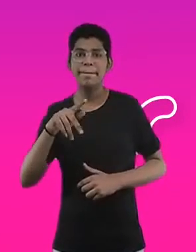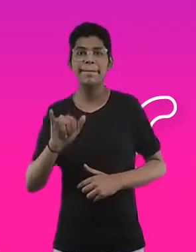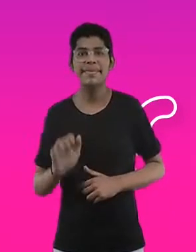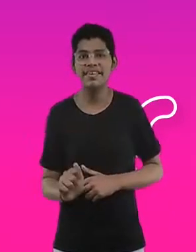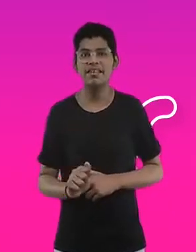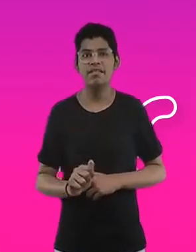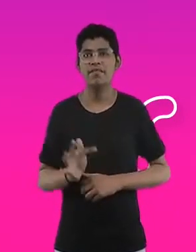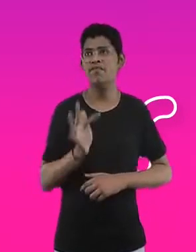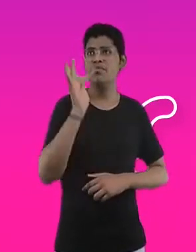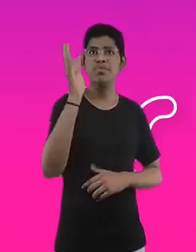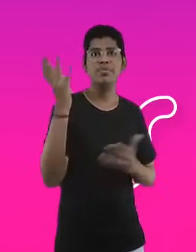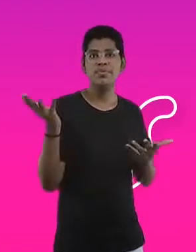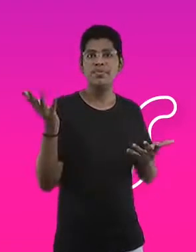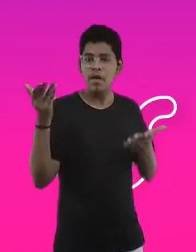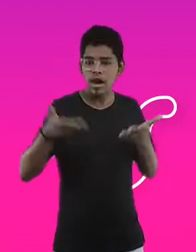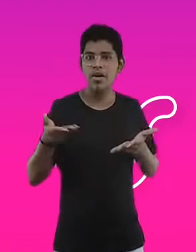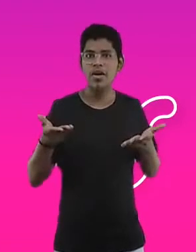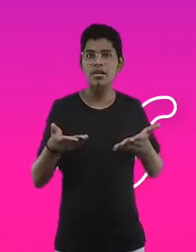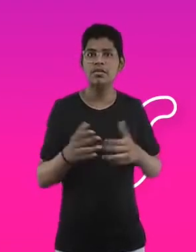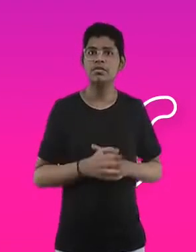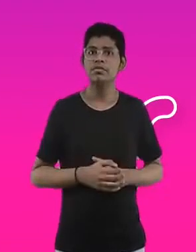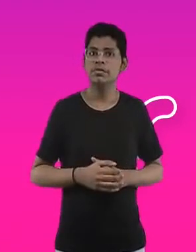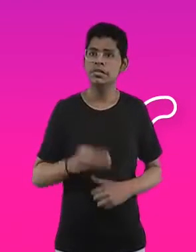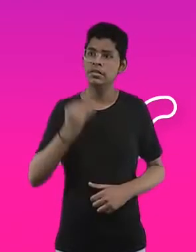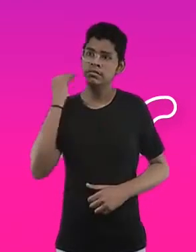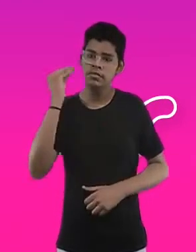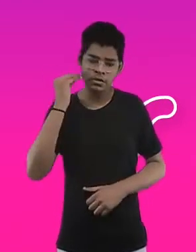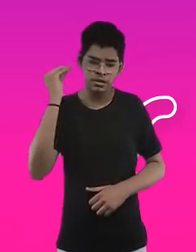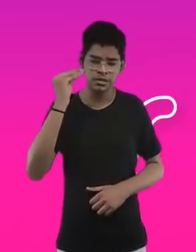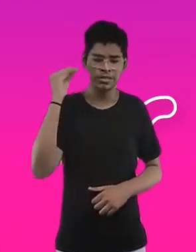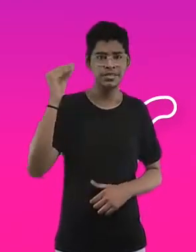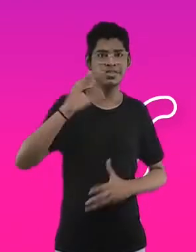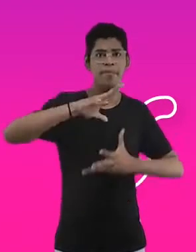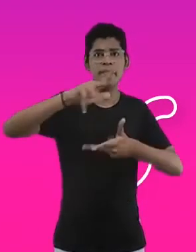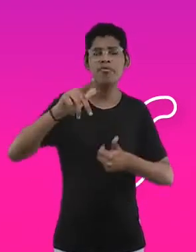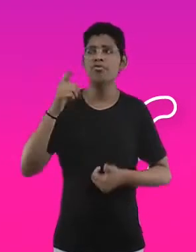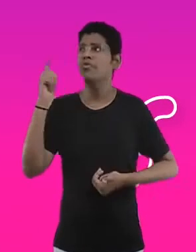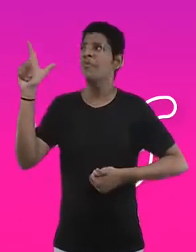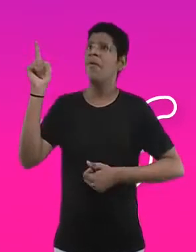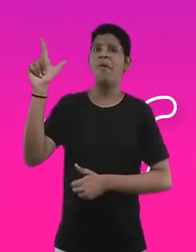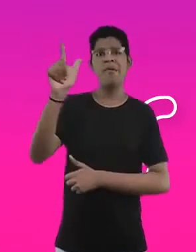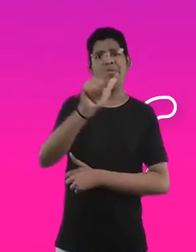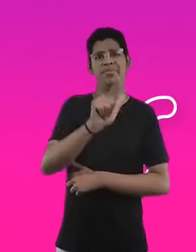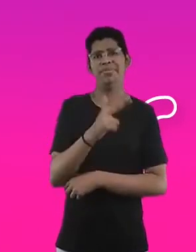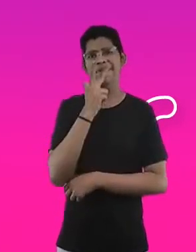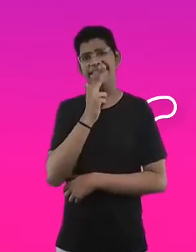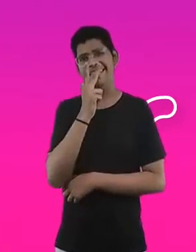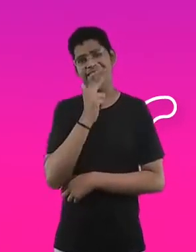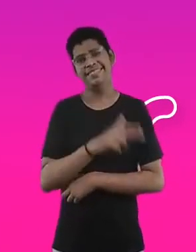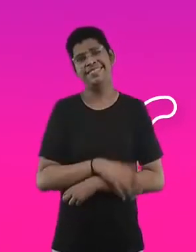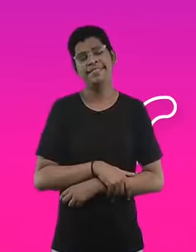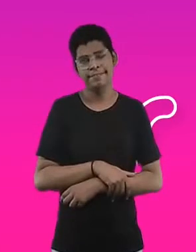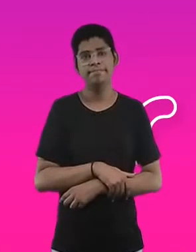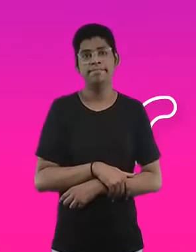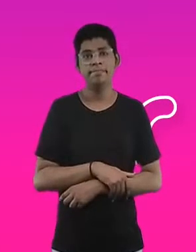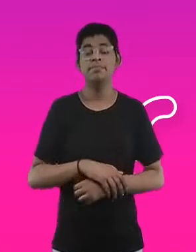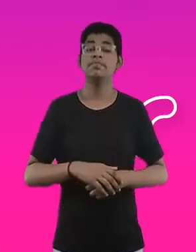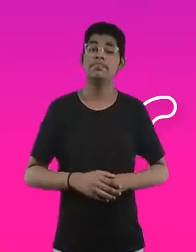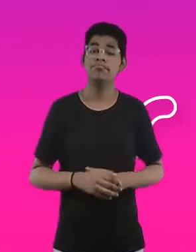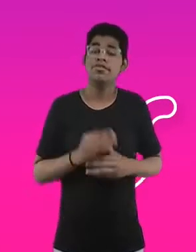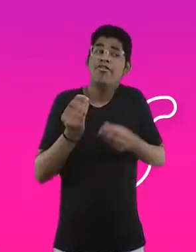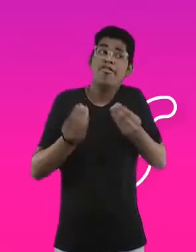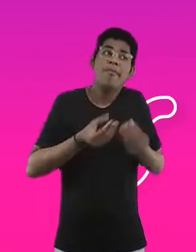uma experiência de outro mundo, né, digamos assim. Mas como que a arte, ciência e tecnologia